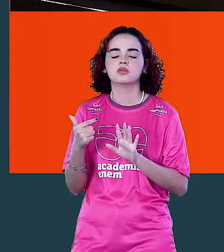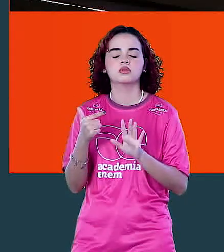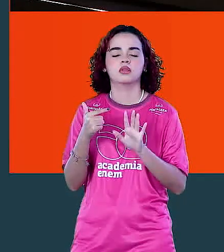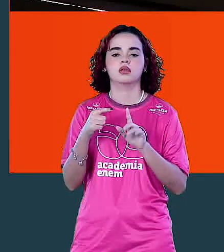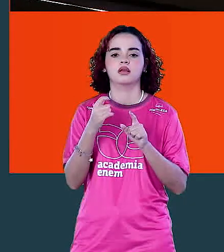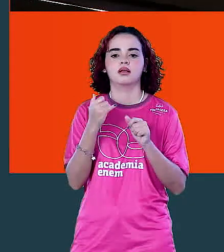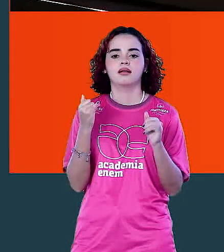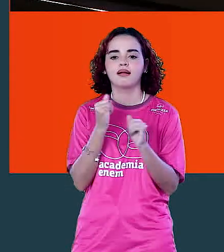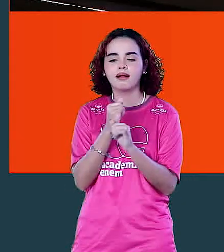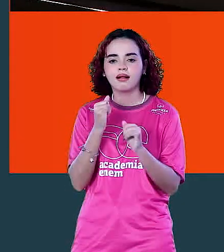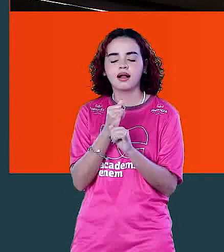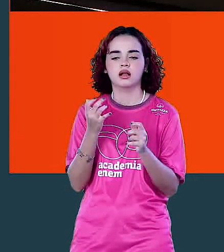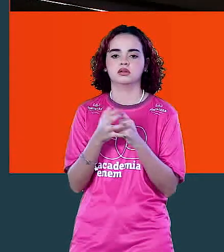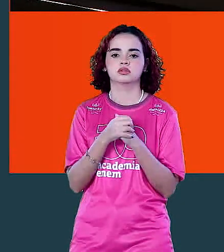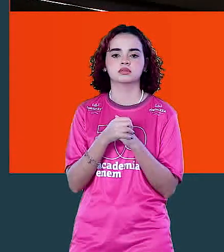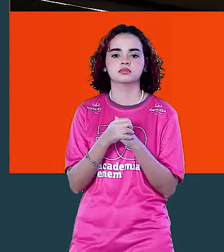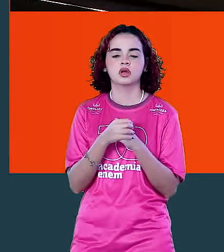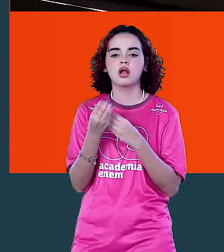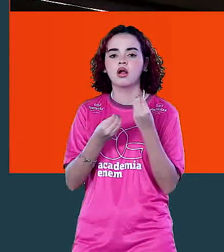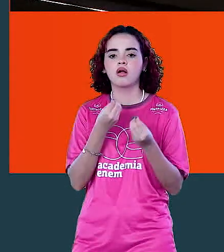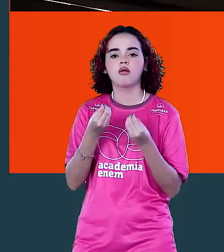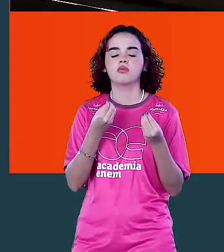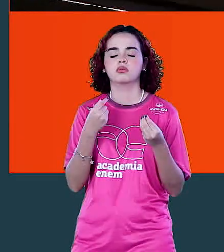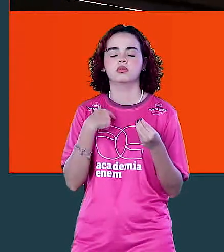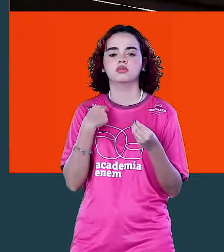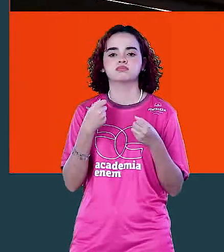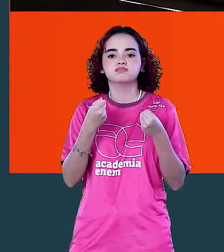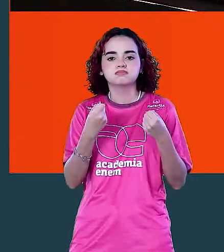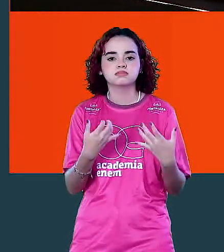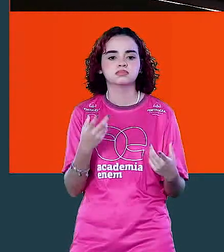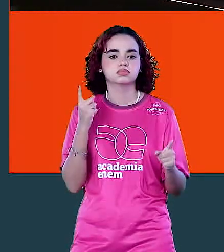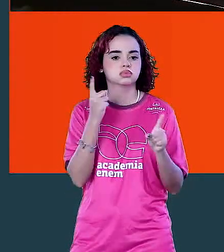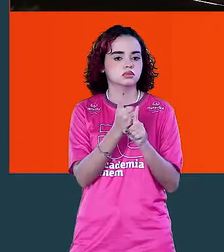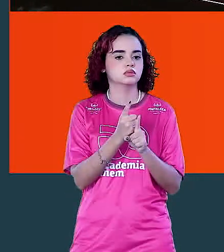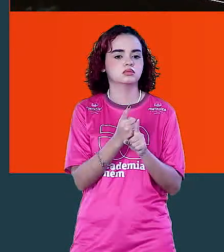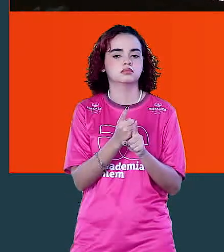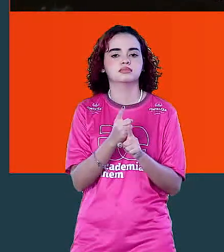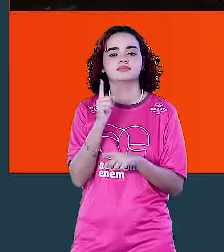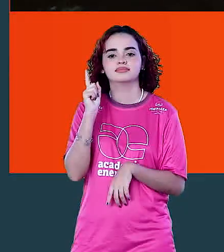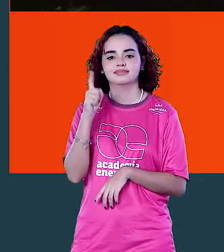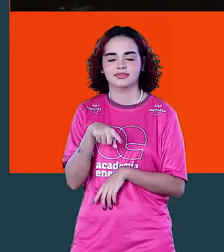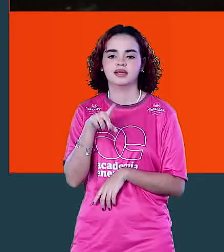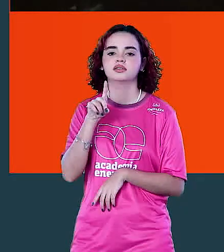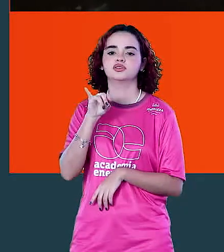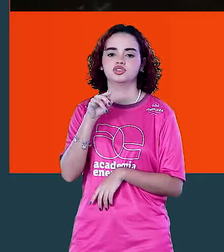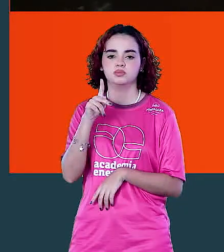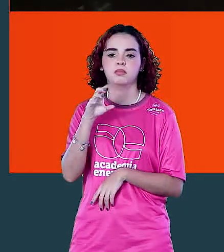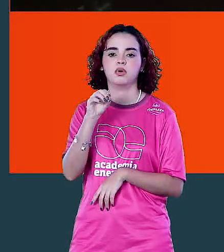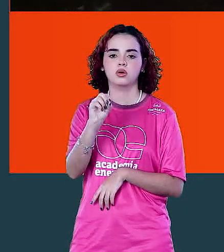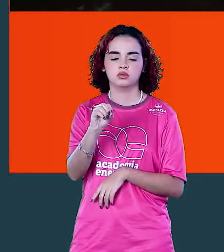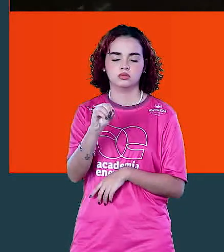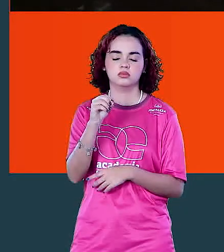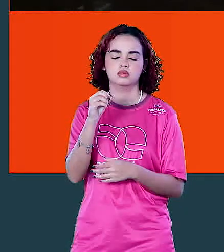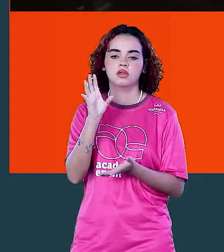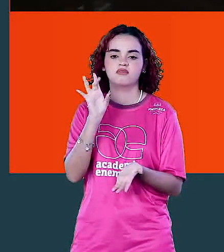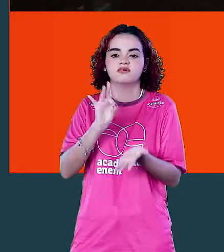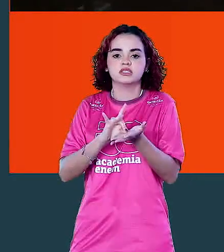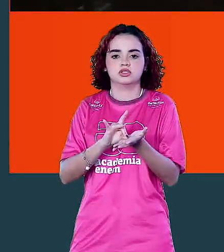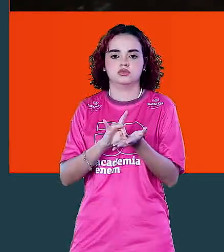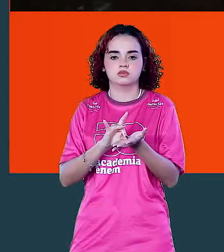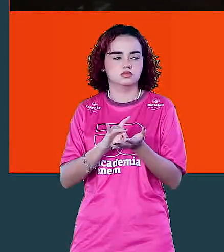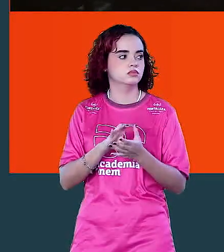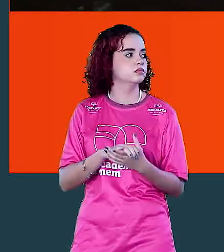FON. E aí, o que ela é? Dipolo permanente. Dipolo permanente, galera, são